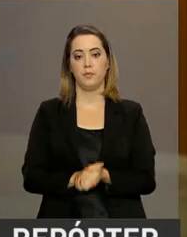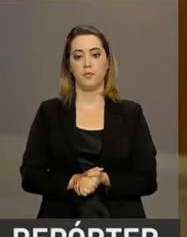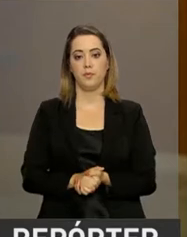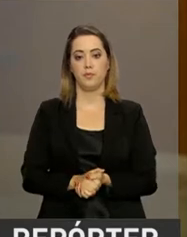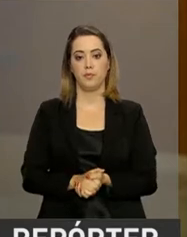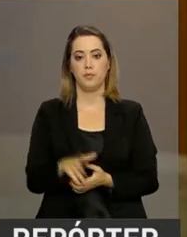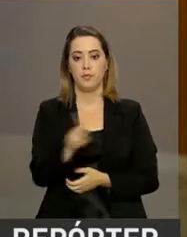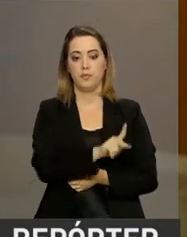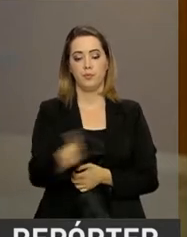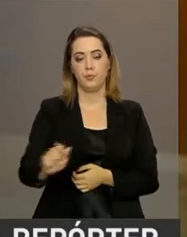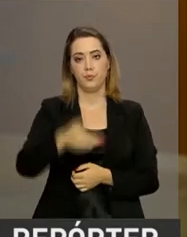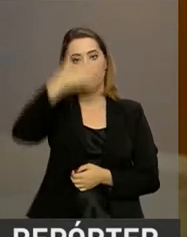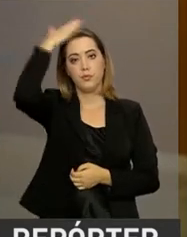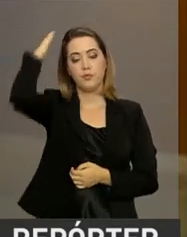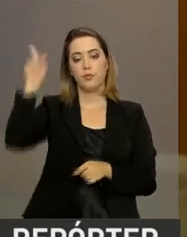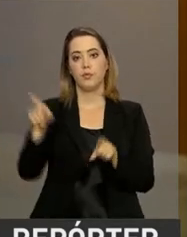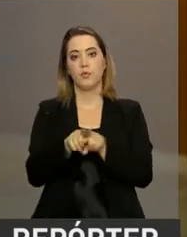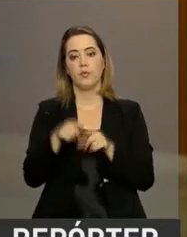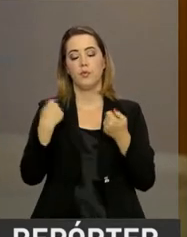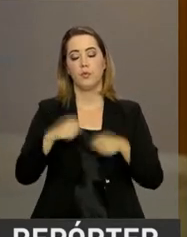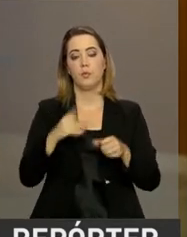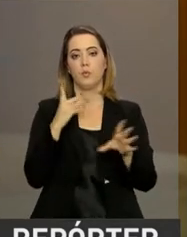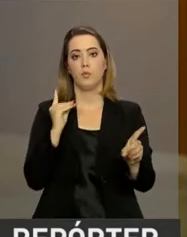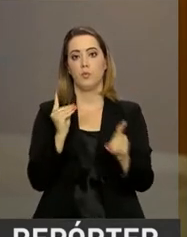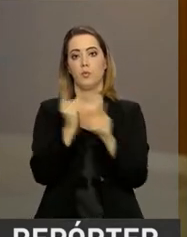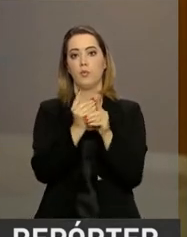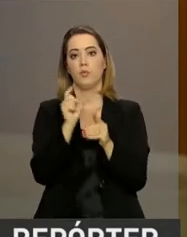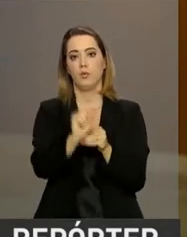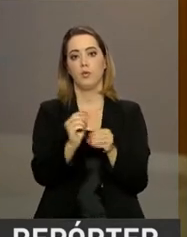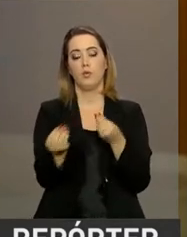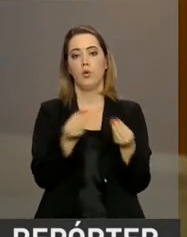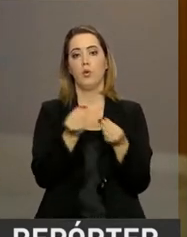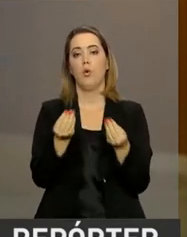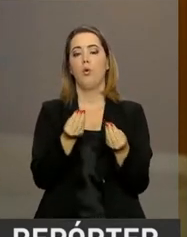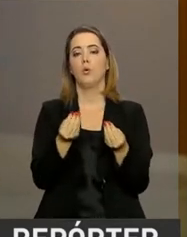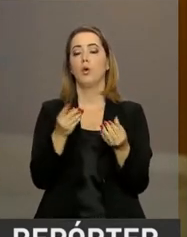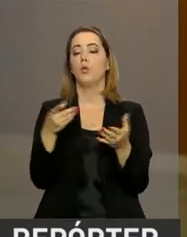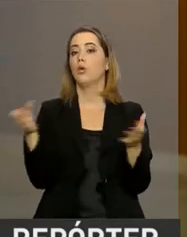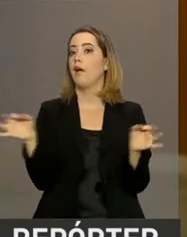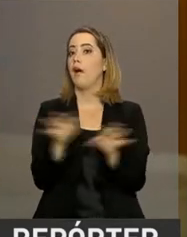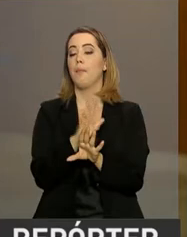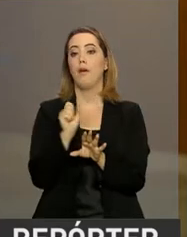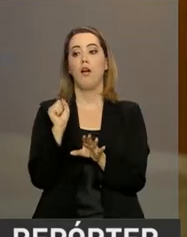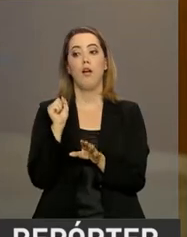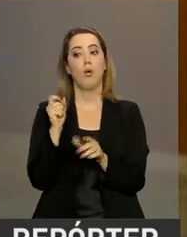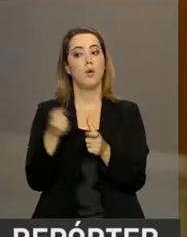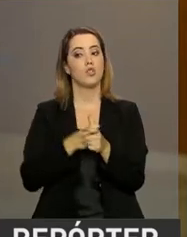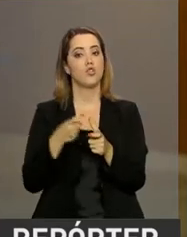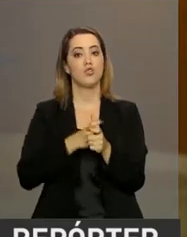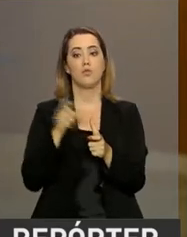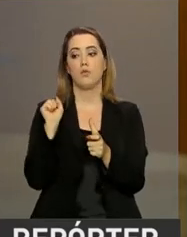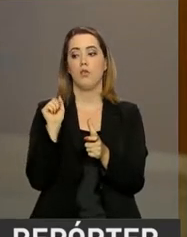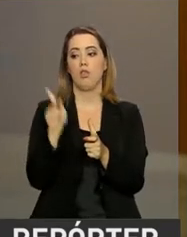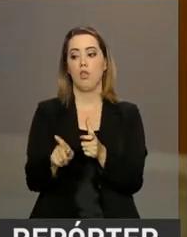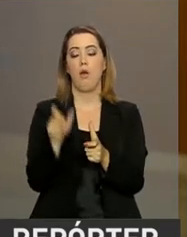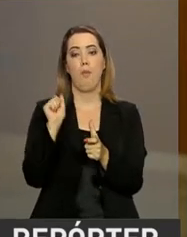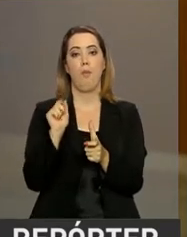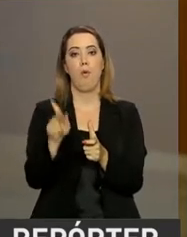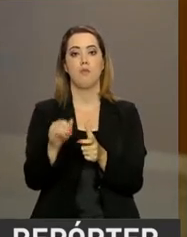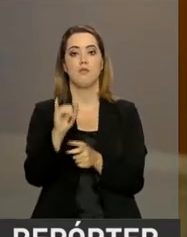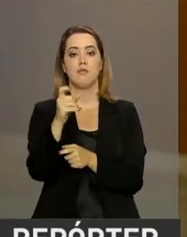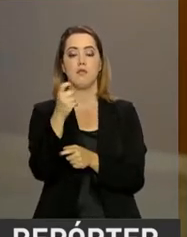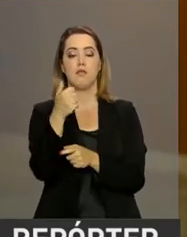Michel Temer também falou que é preciso encontrar uma solução para o déficit da Previdência Social de aproximadamente 150 bilhões